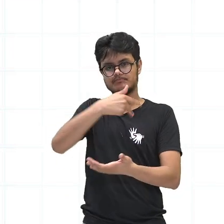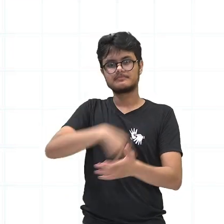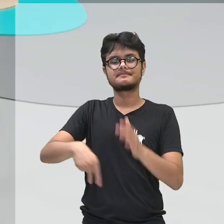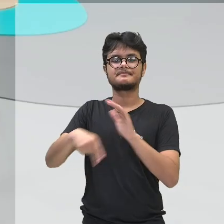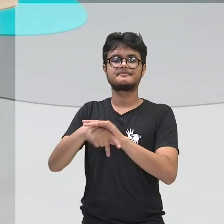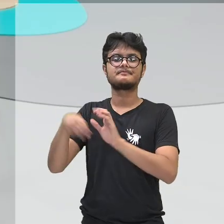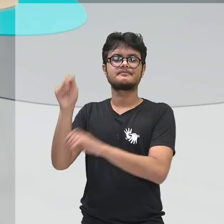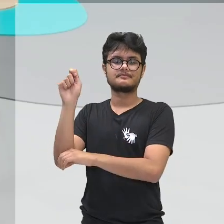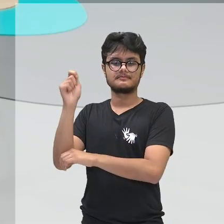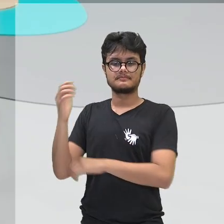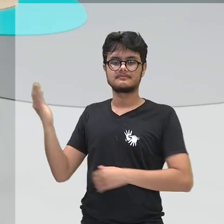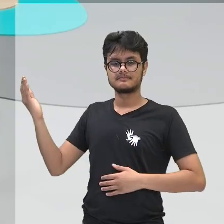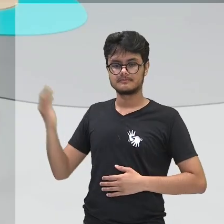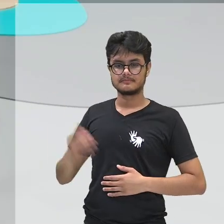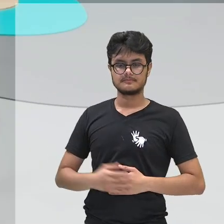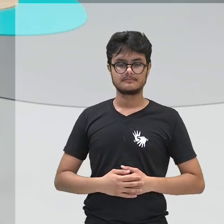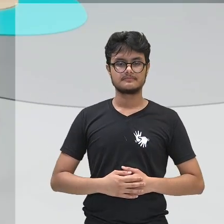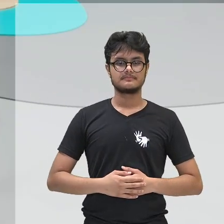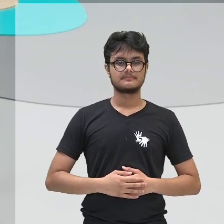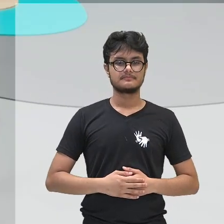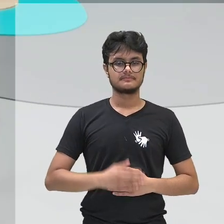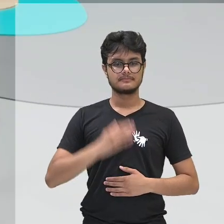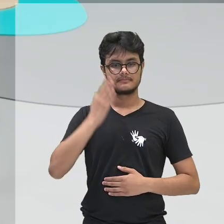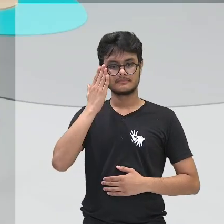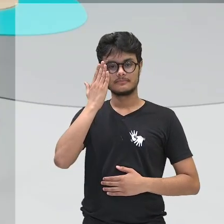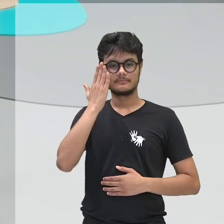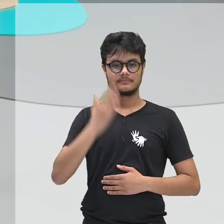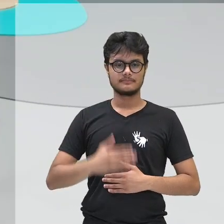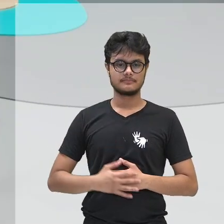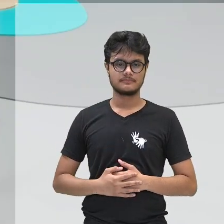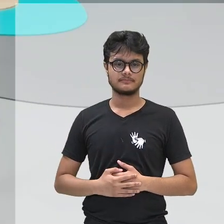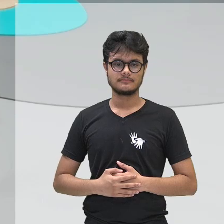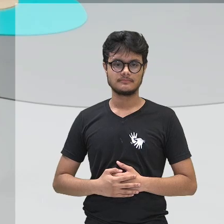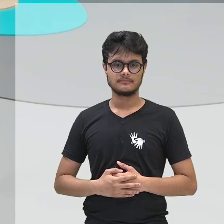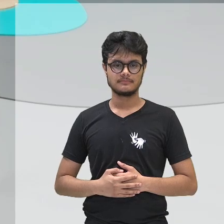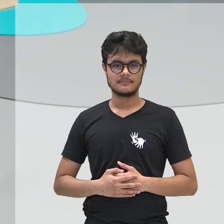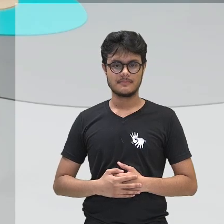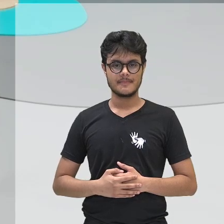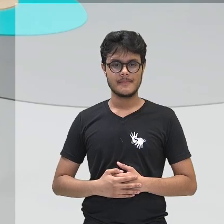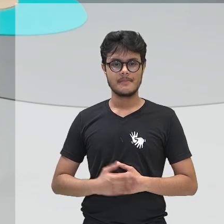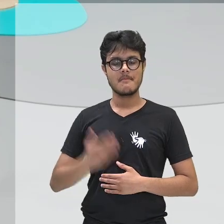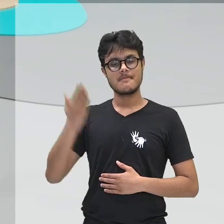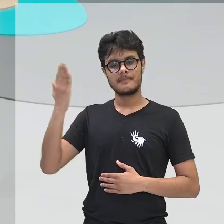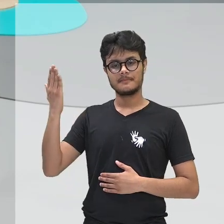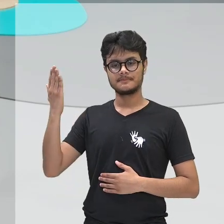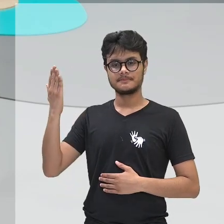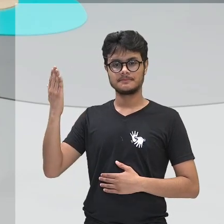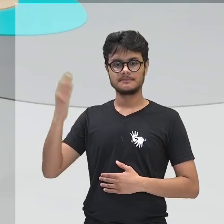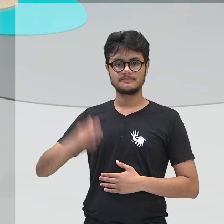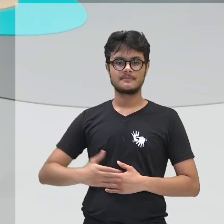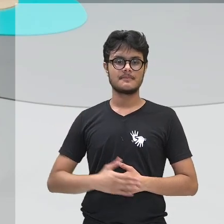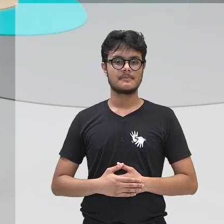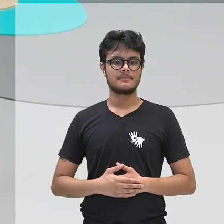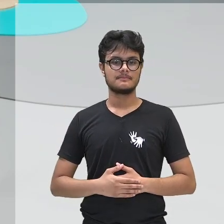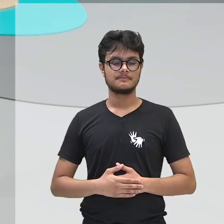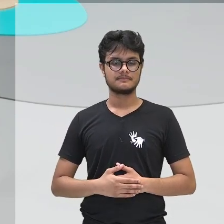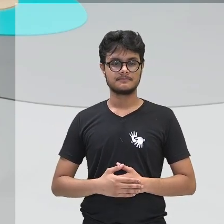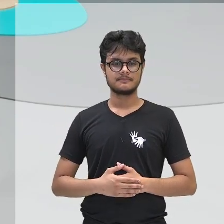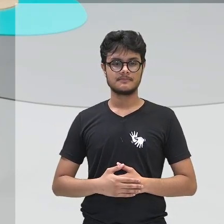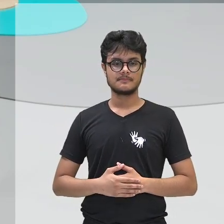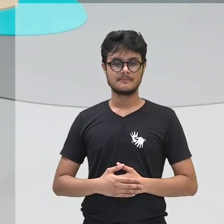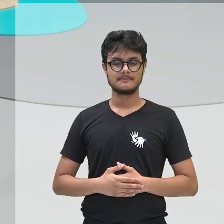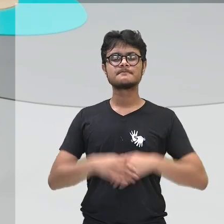Argentina. Vamos ver? Tá? Então, os dançarinos, né, geralmente eles fazem um 8 com os pés. Se